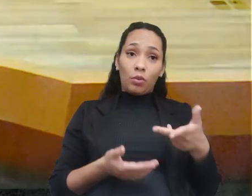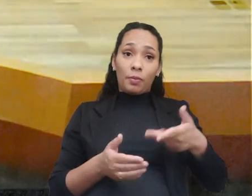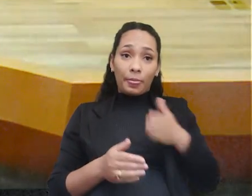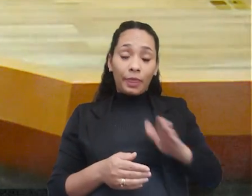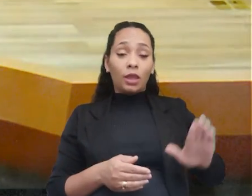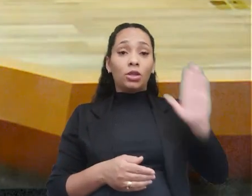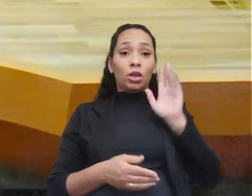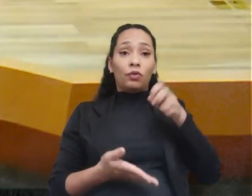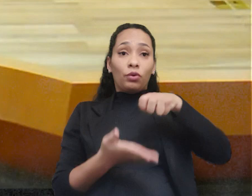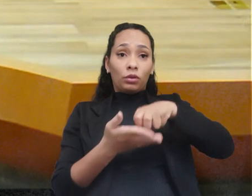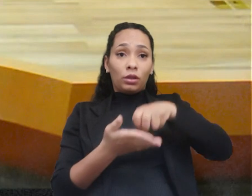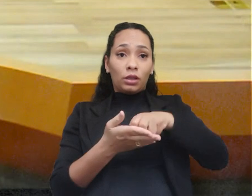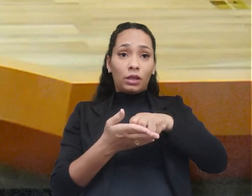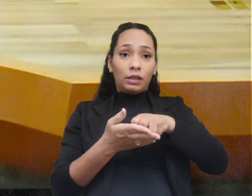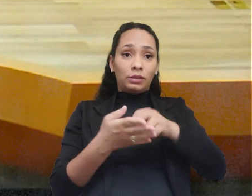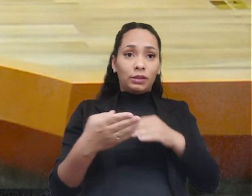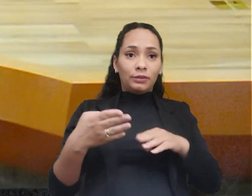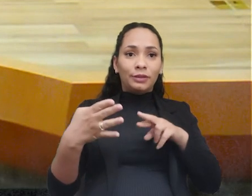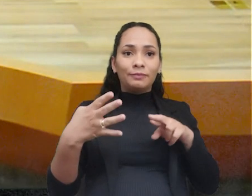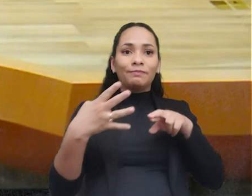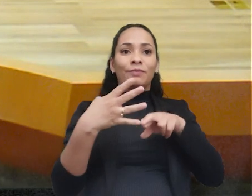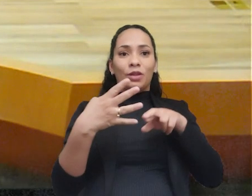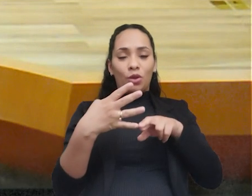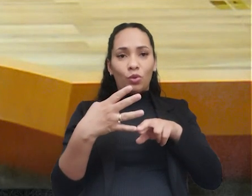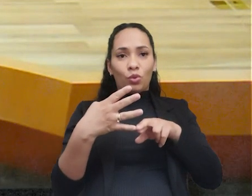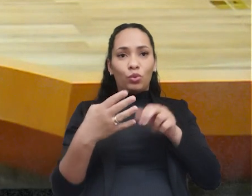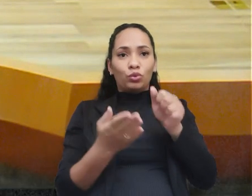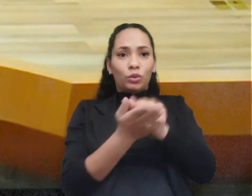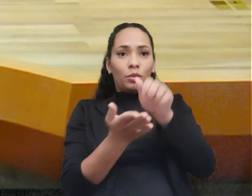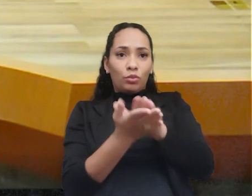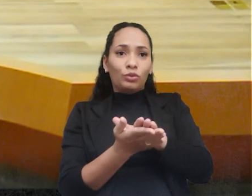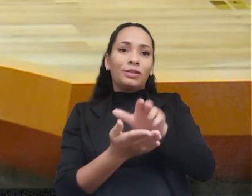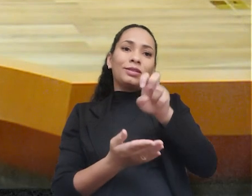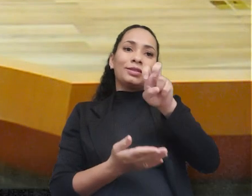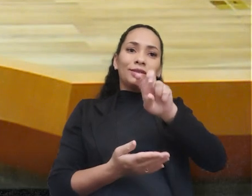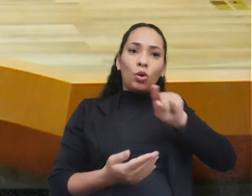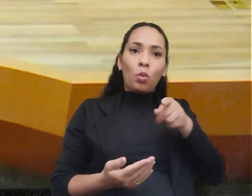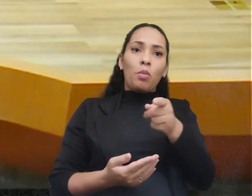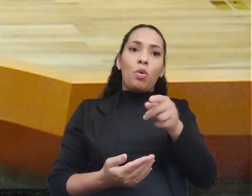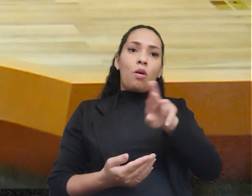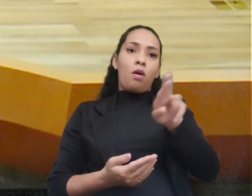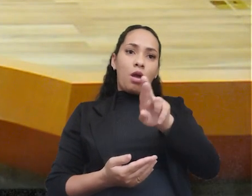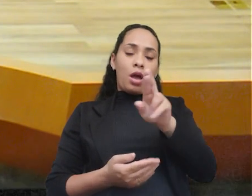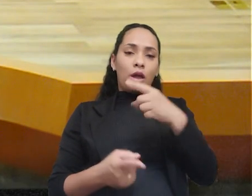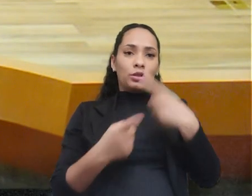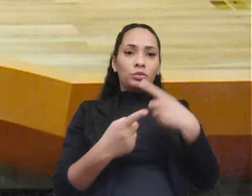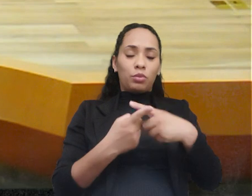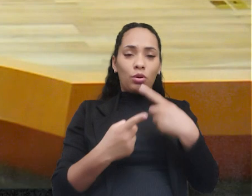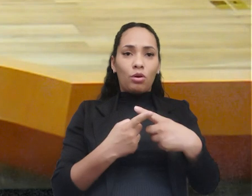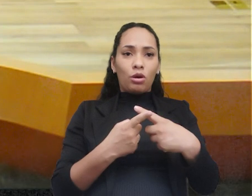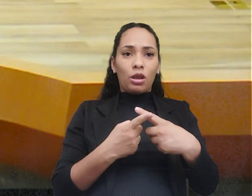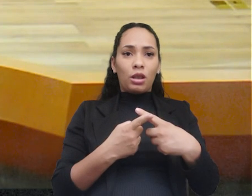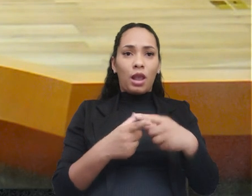condenada em primeiro grau, com pagamento de multa de R$ 5.000, por representação,